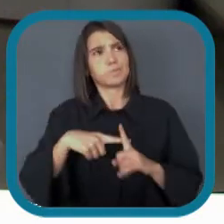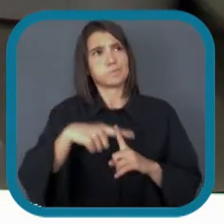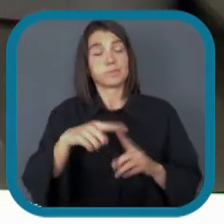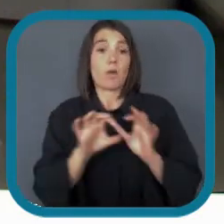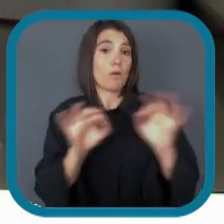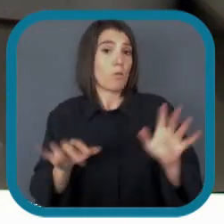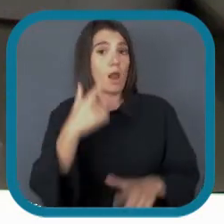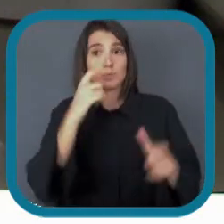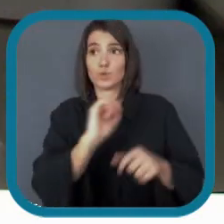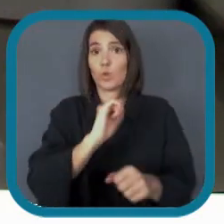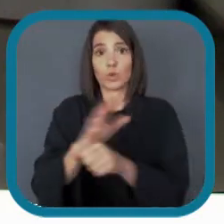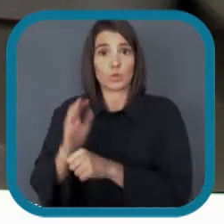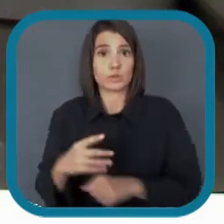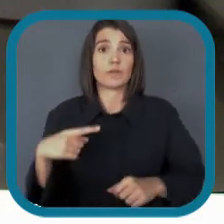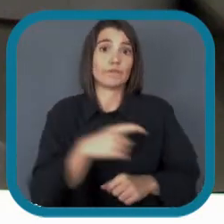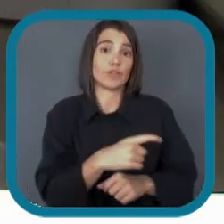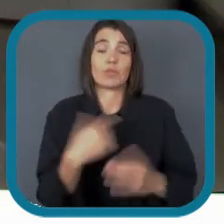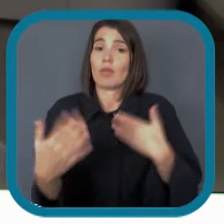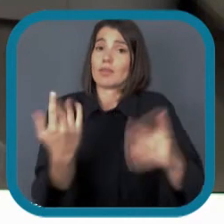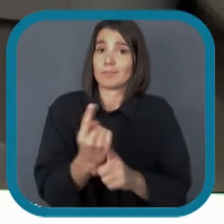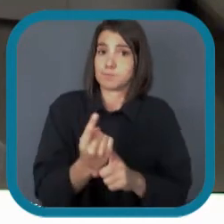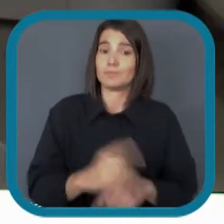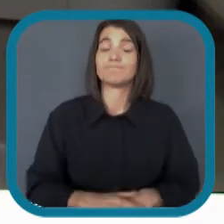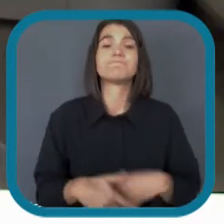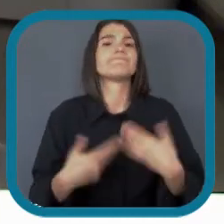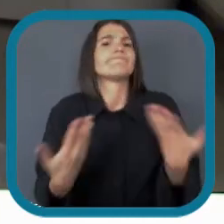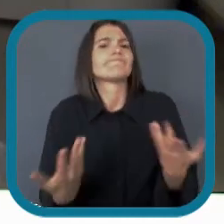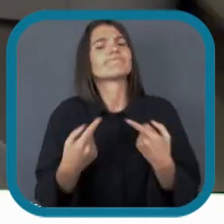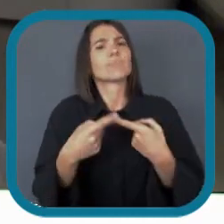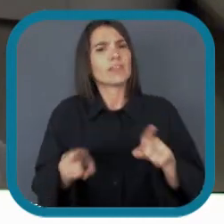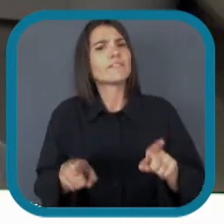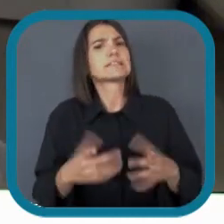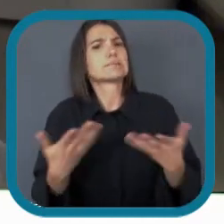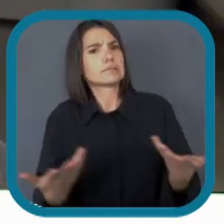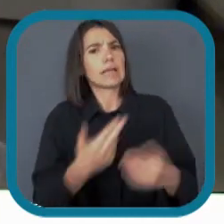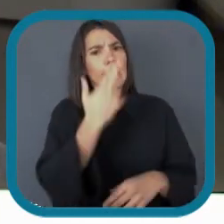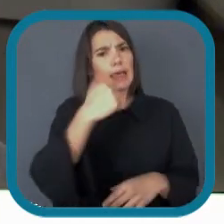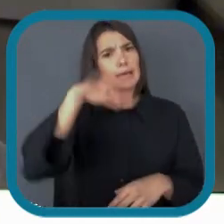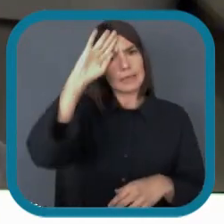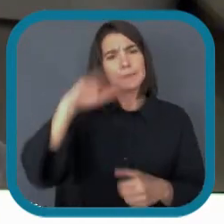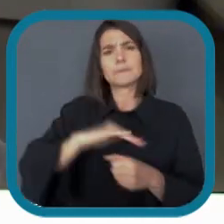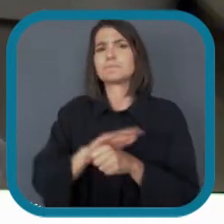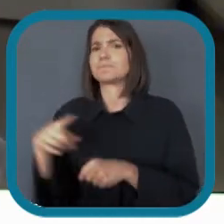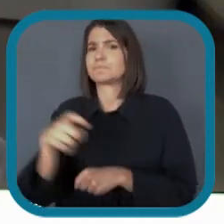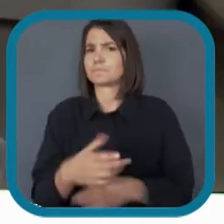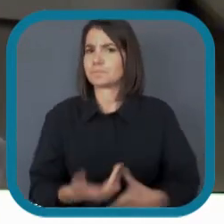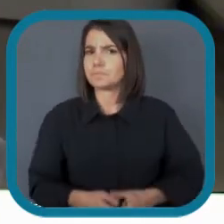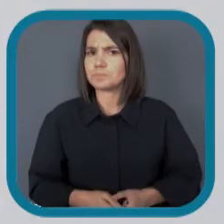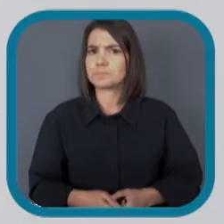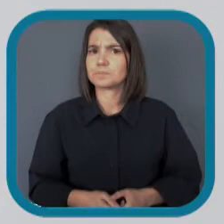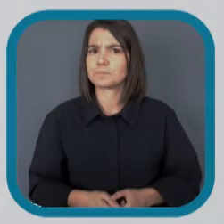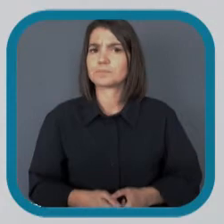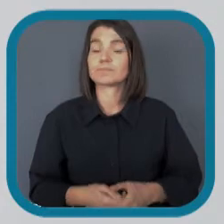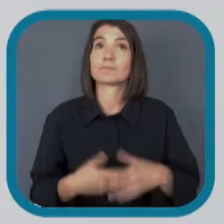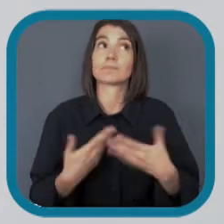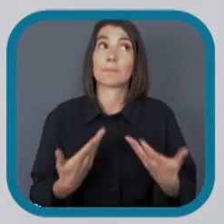dos infectados com sintomas, também podem transmitir o vírus. Afinal, qual é a diferença entre a gripe e a Covid-19?